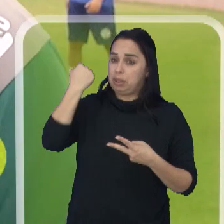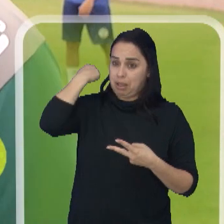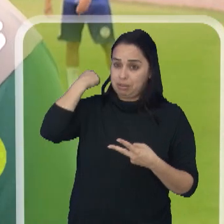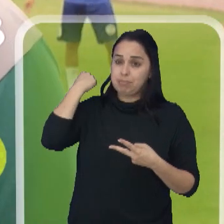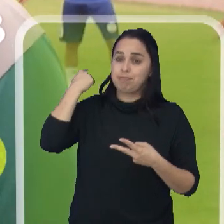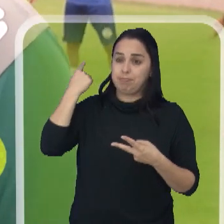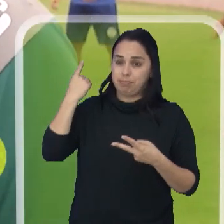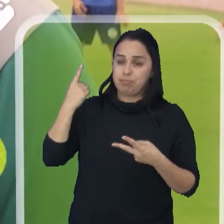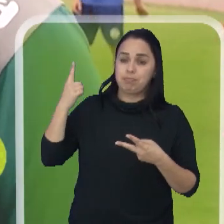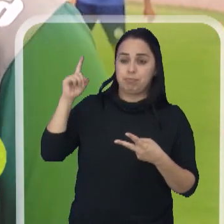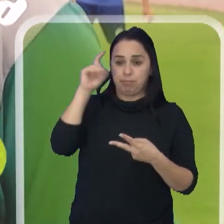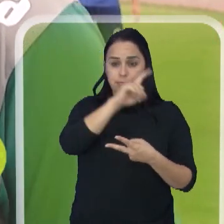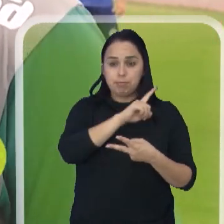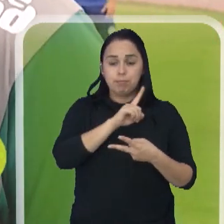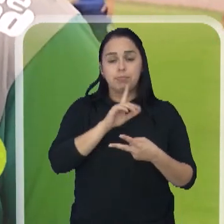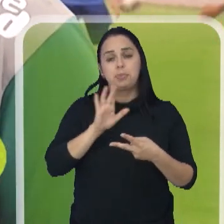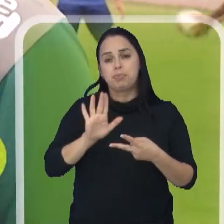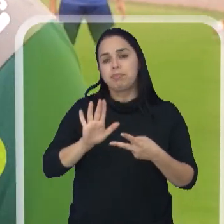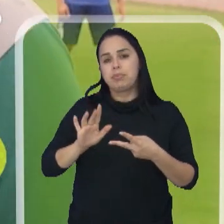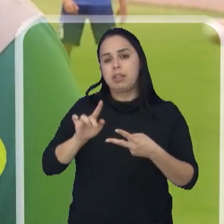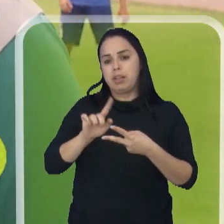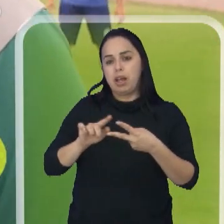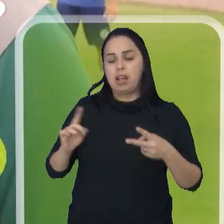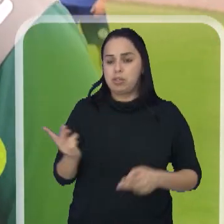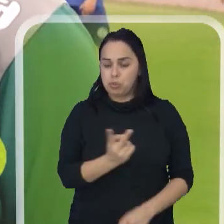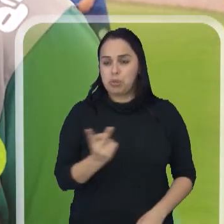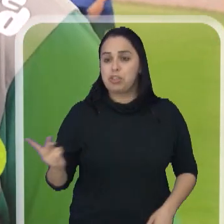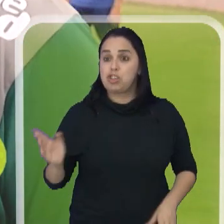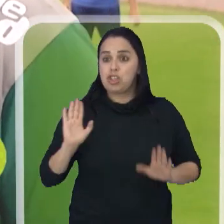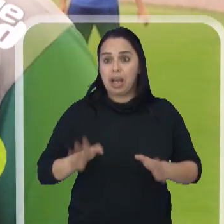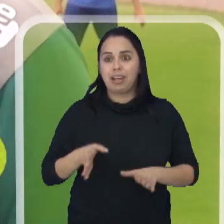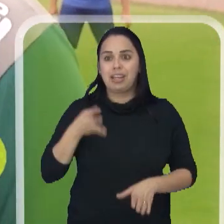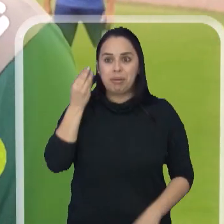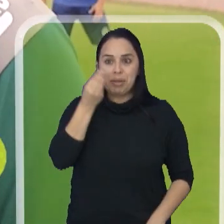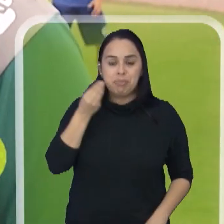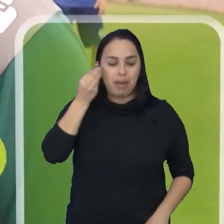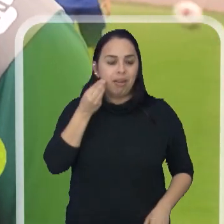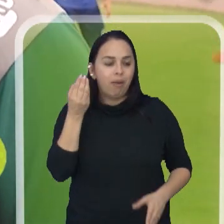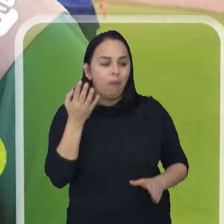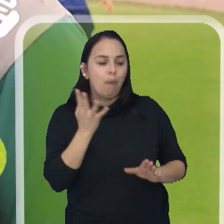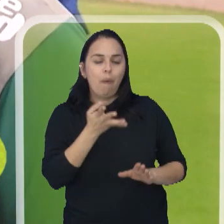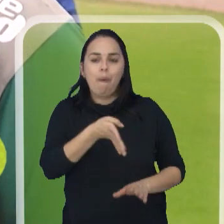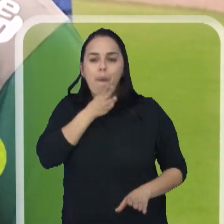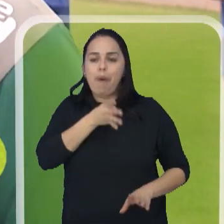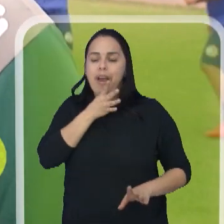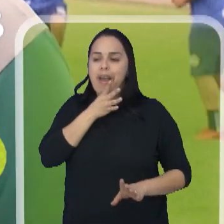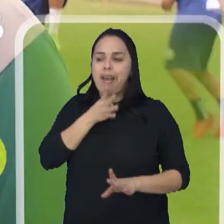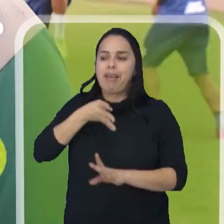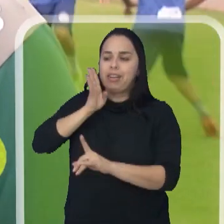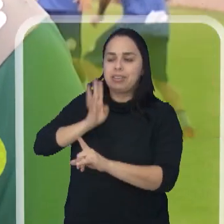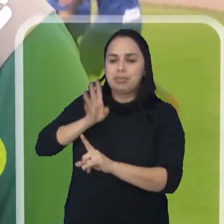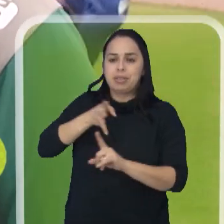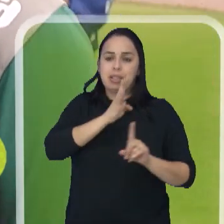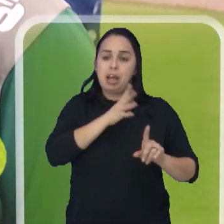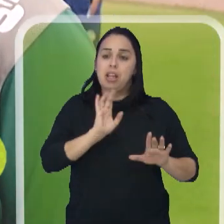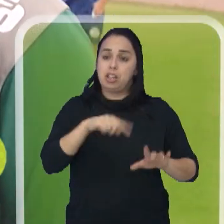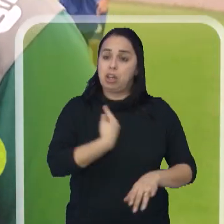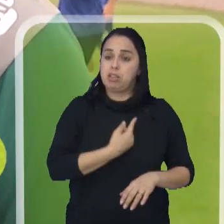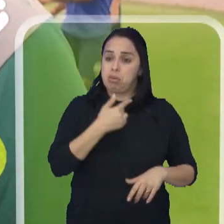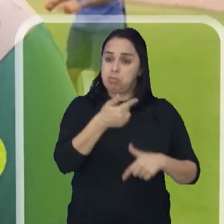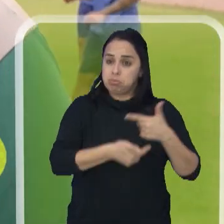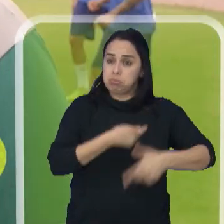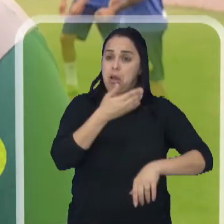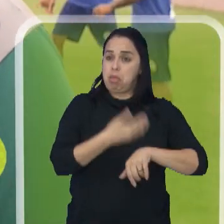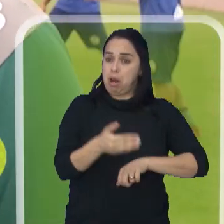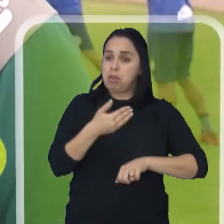fase do quadrangular. E as 2 equipes se conhecem, então tem que fazer algo diferente para poder mudar também. Então a gente trabalhou bastante. Creio